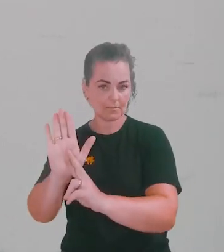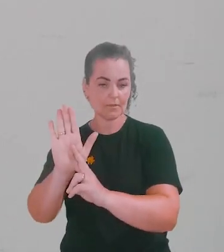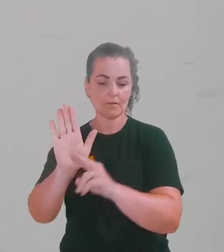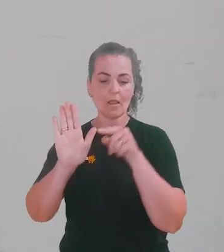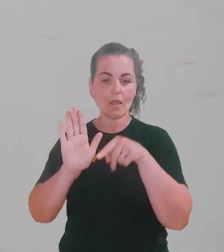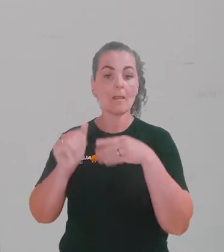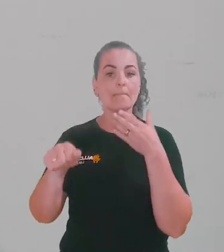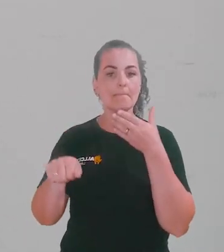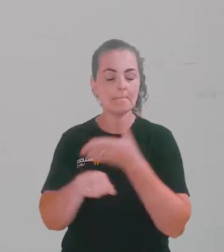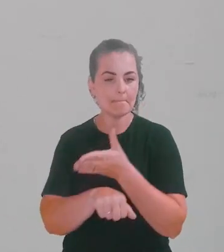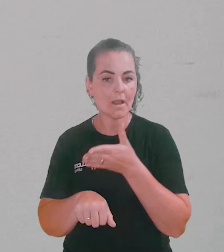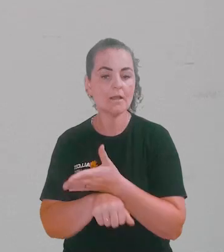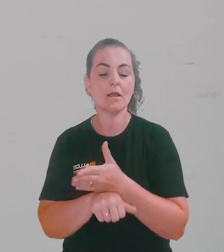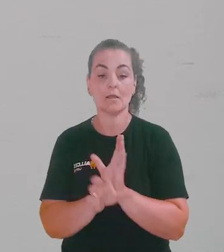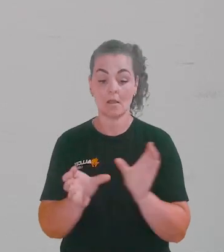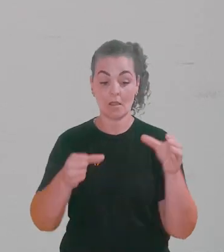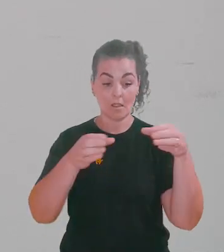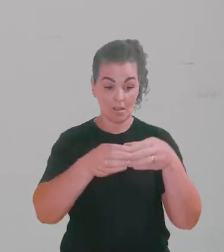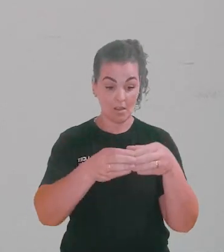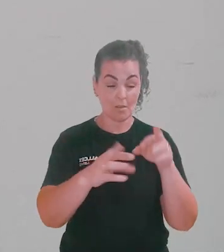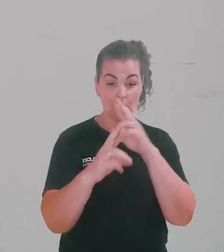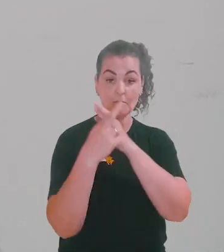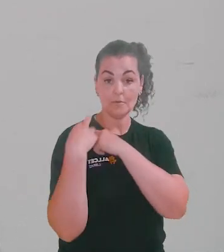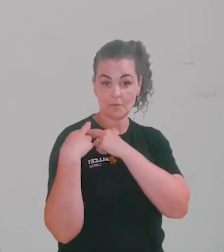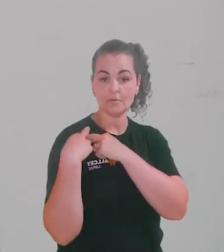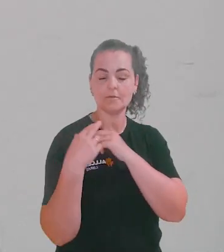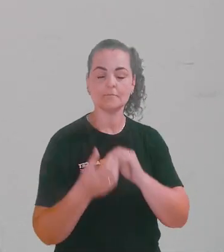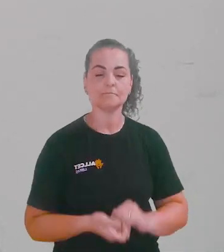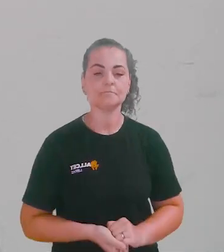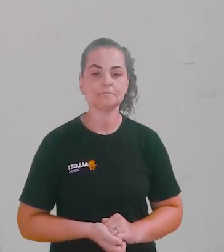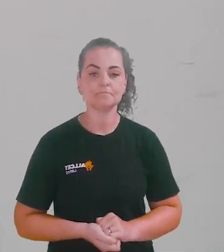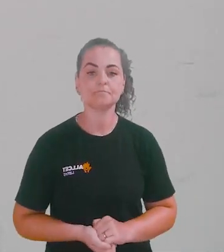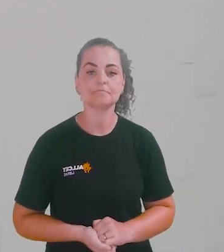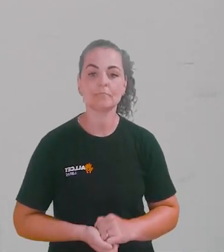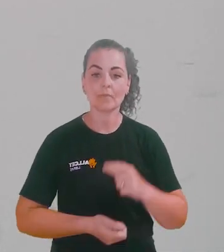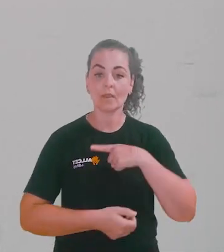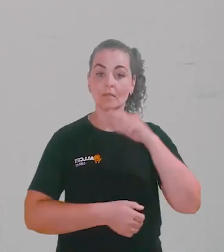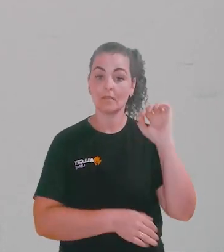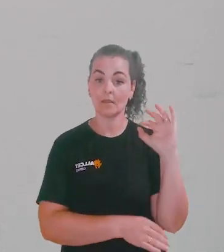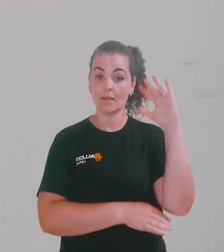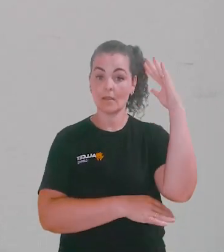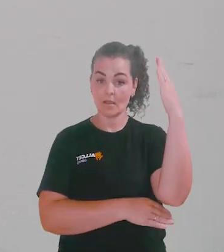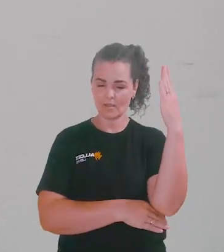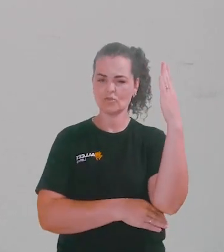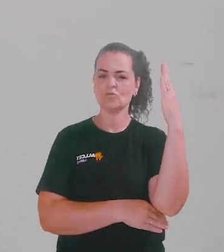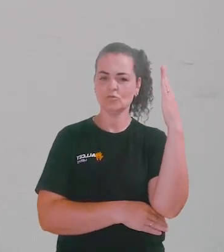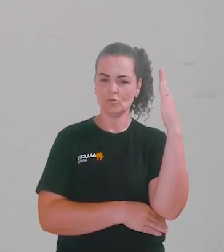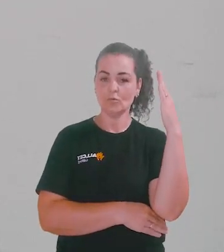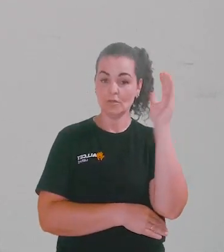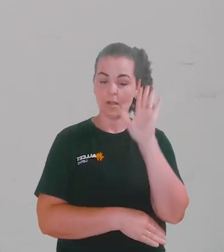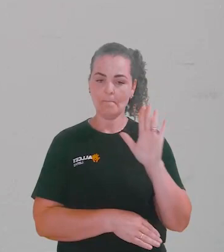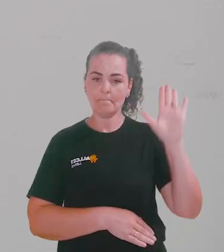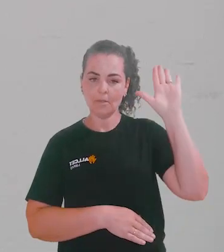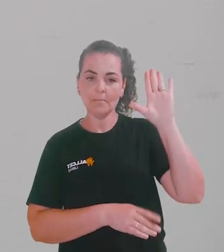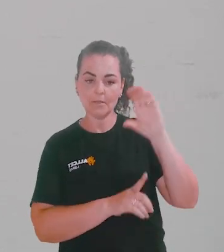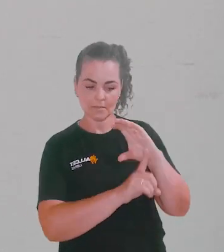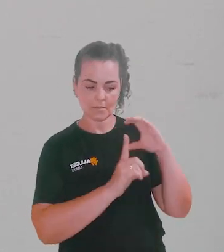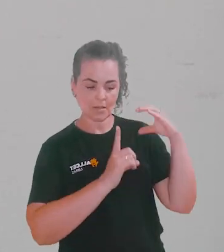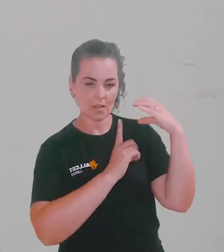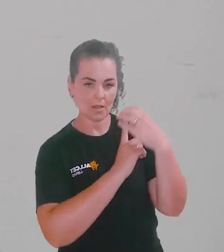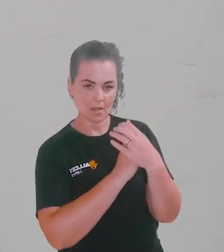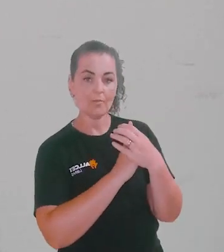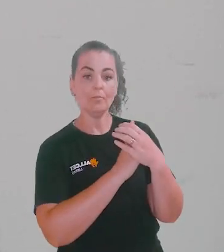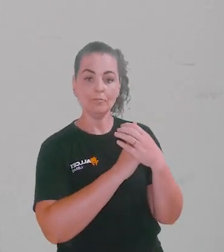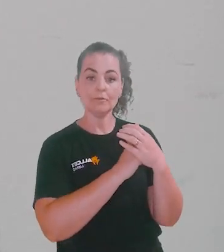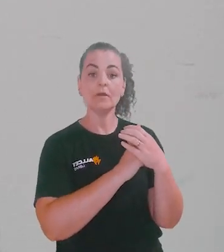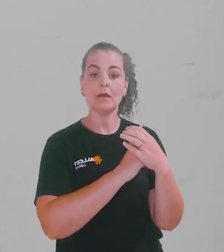integrantes no núcleo, que participam ativamente dos grupos de trabalho, né? Mas quando a gente tem ações na comunidade, campanhas na